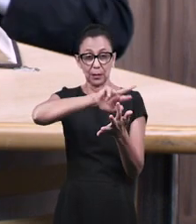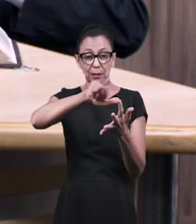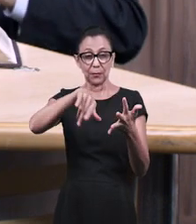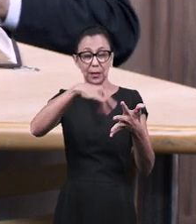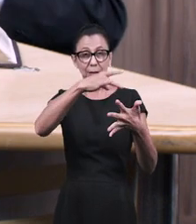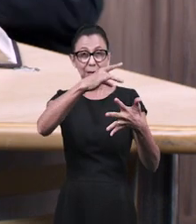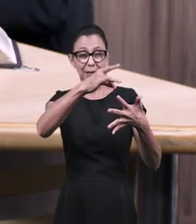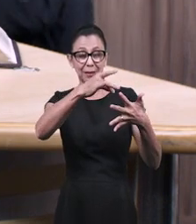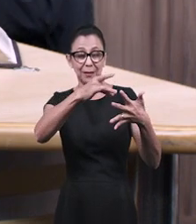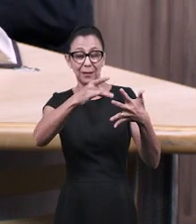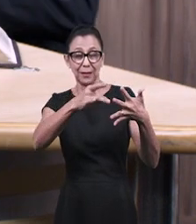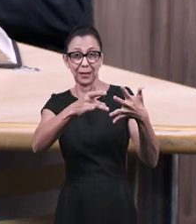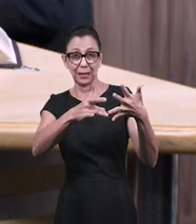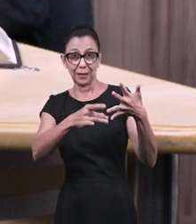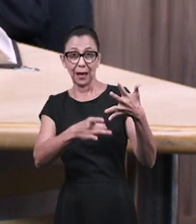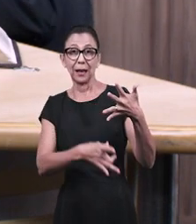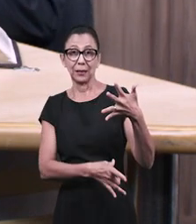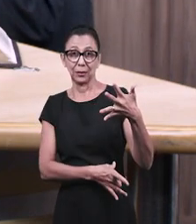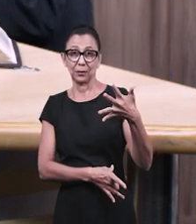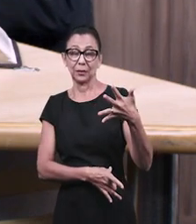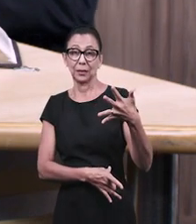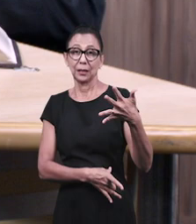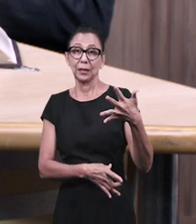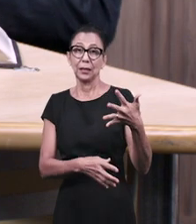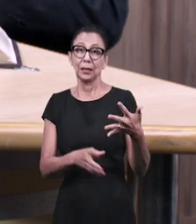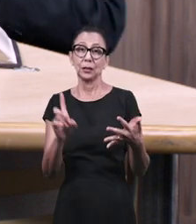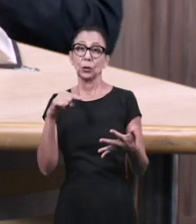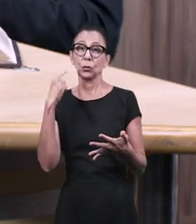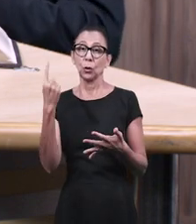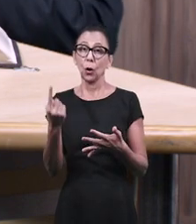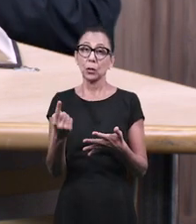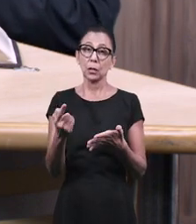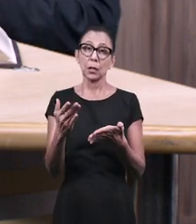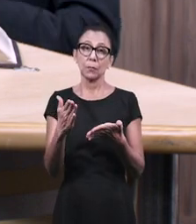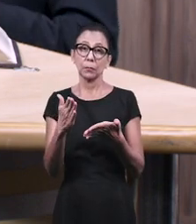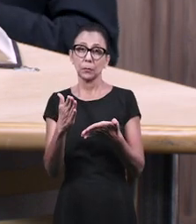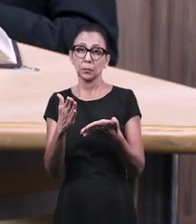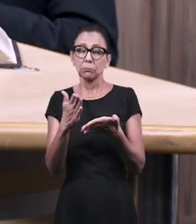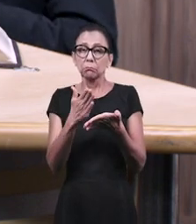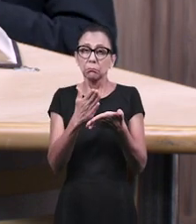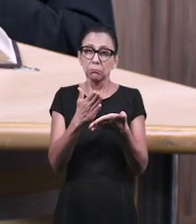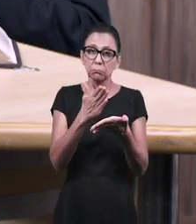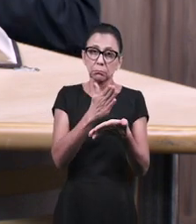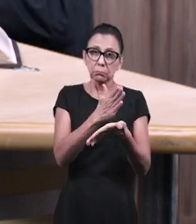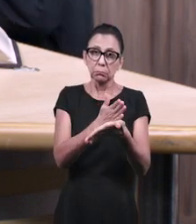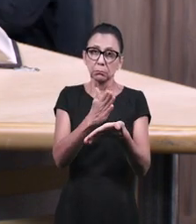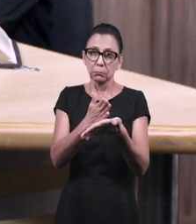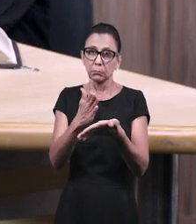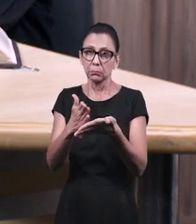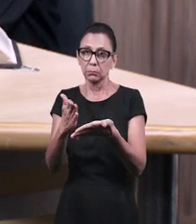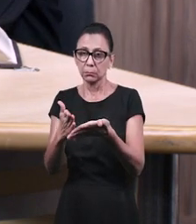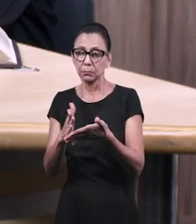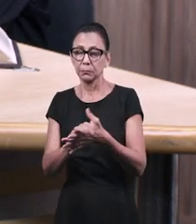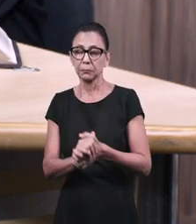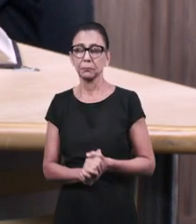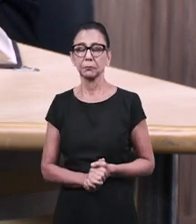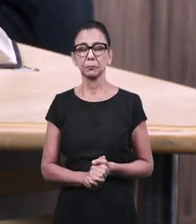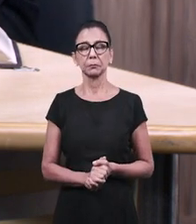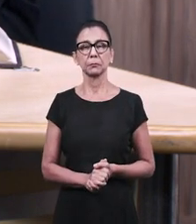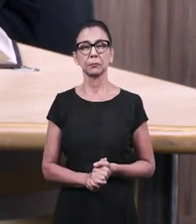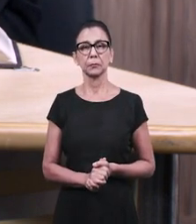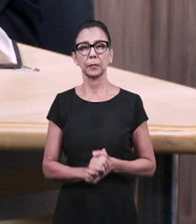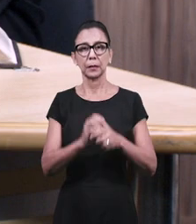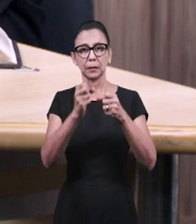entendimentos, nós estamos indo por passo, avançando por passo, para, vamos dizer assim, tentar esclarecer bem. Nós falamos